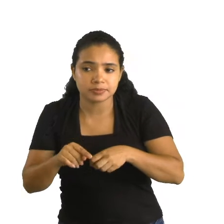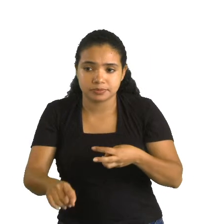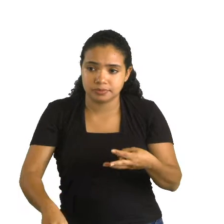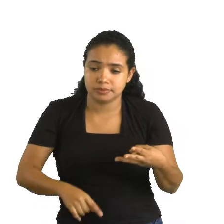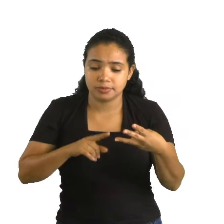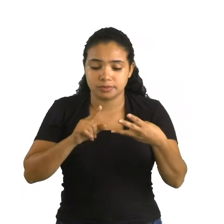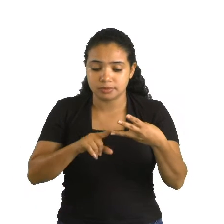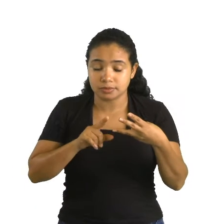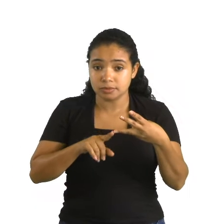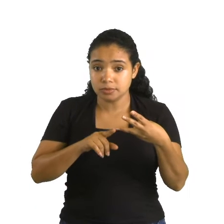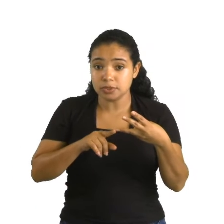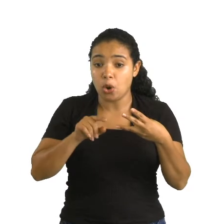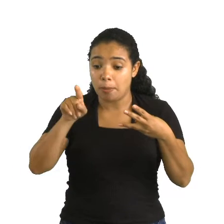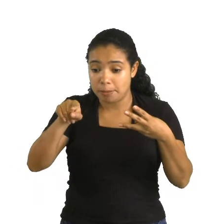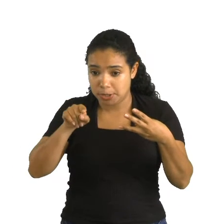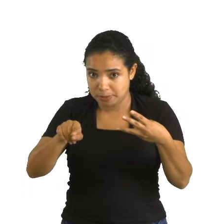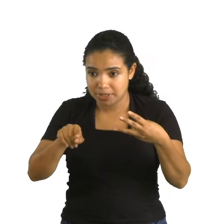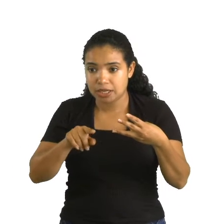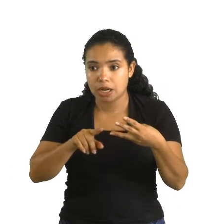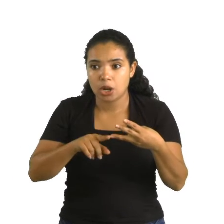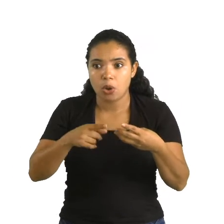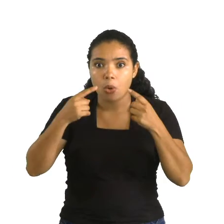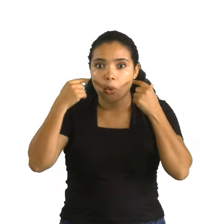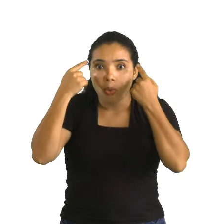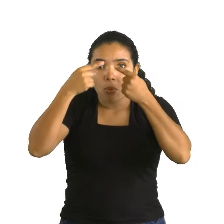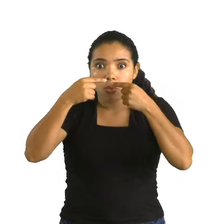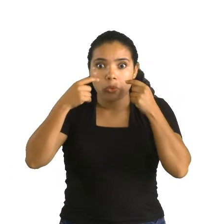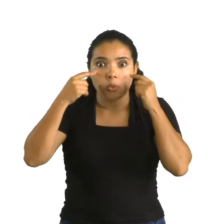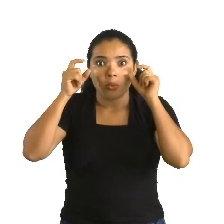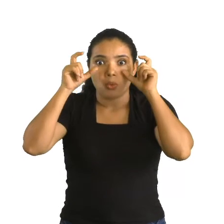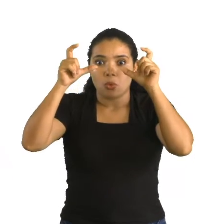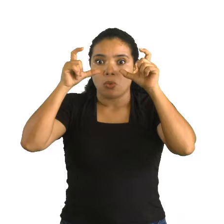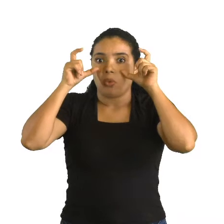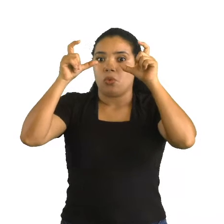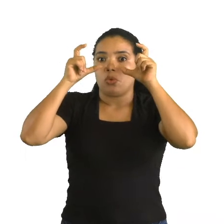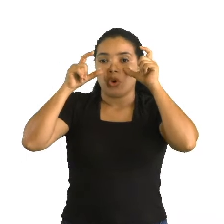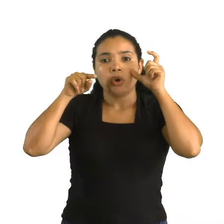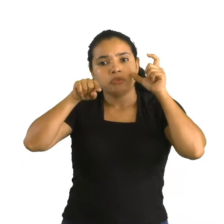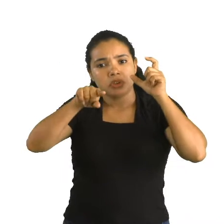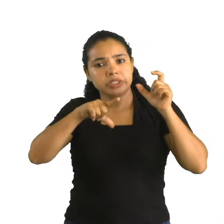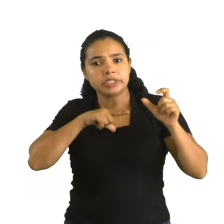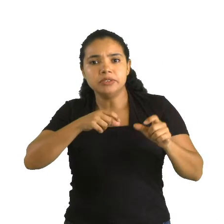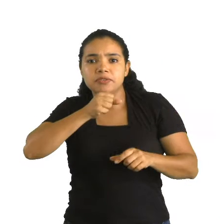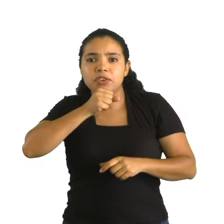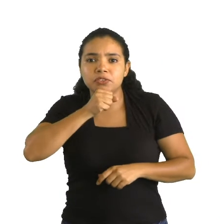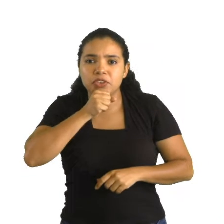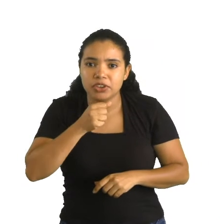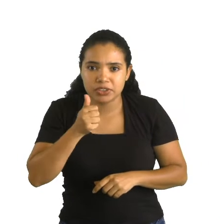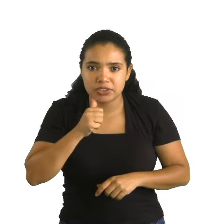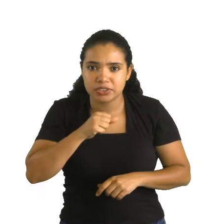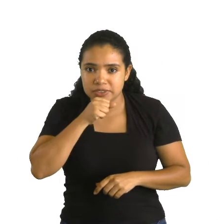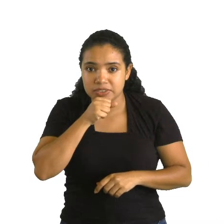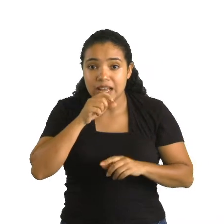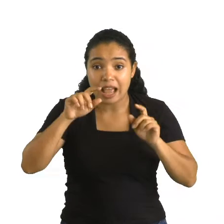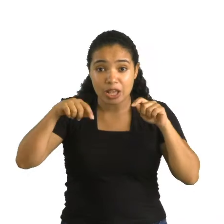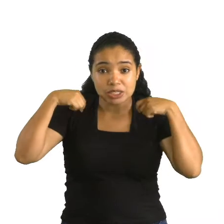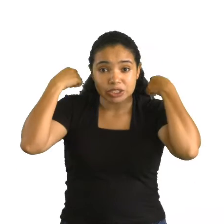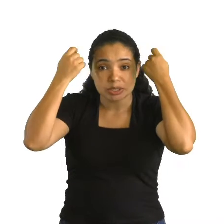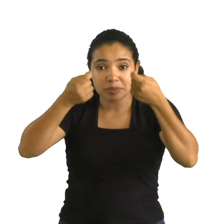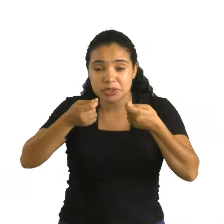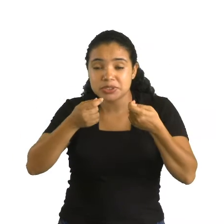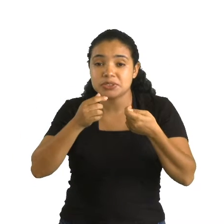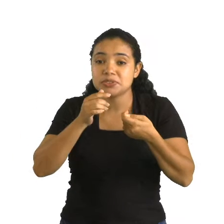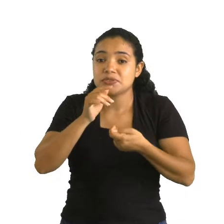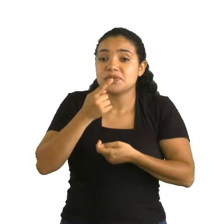o ponto de exclamação. Que olhos grandes você tem, vovozinha? Essa frase está lá no conto do Chapeuzinho Vermelho, quando ela